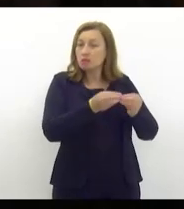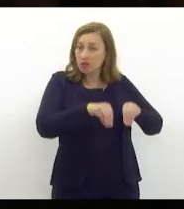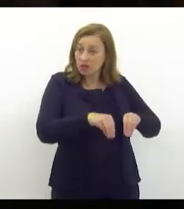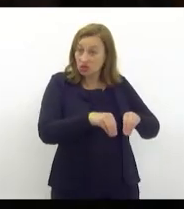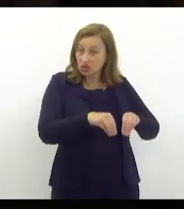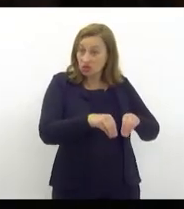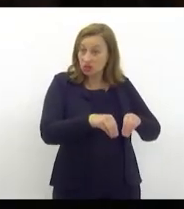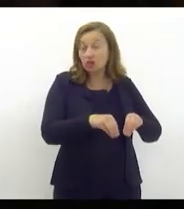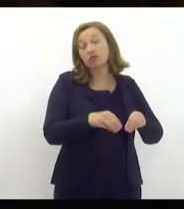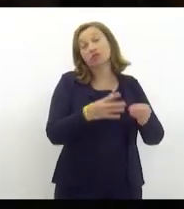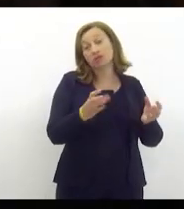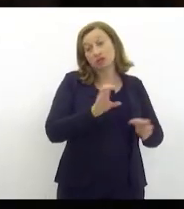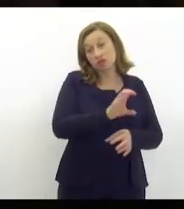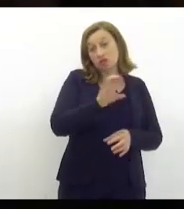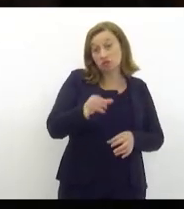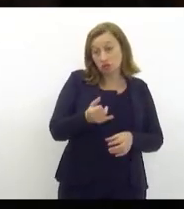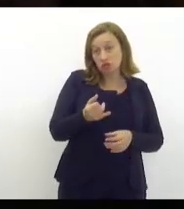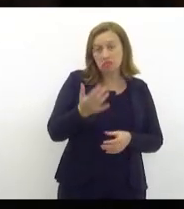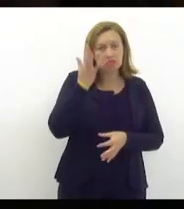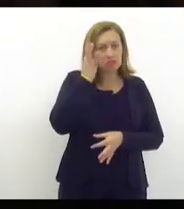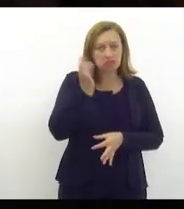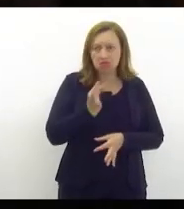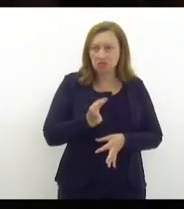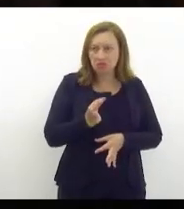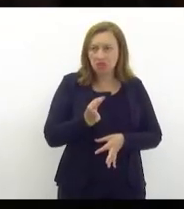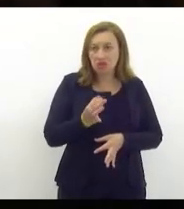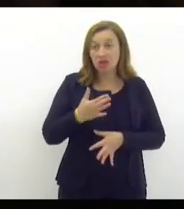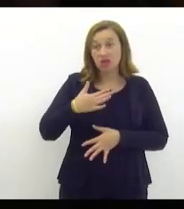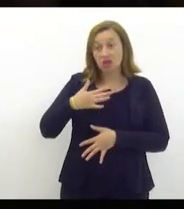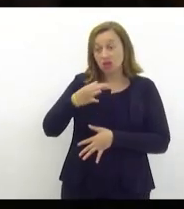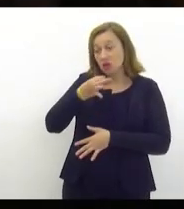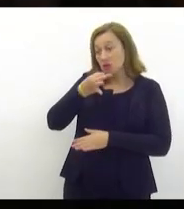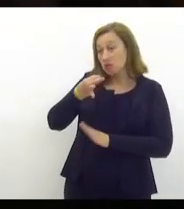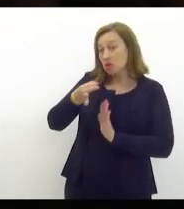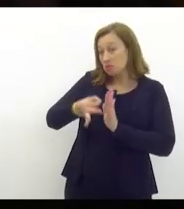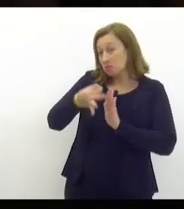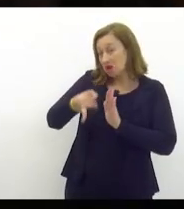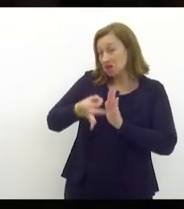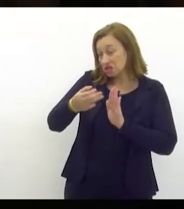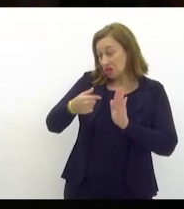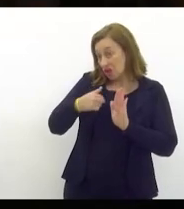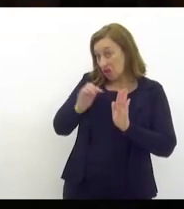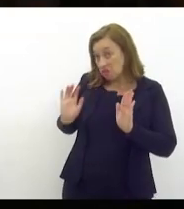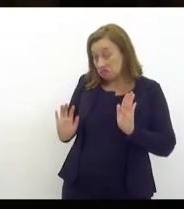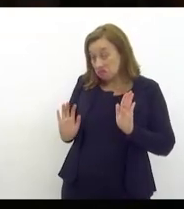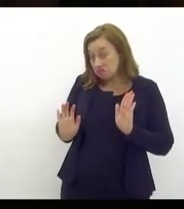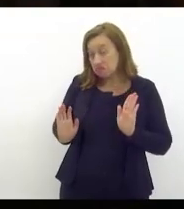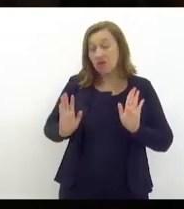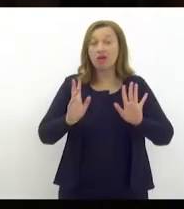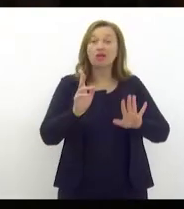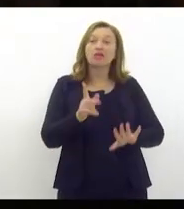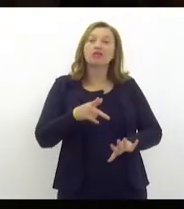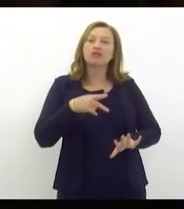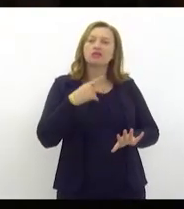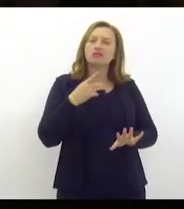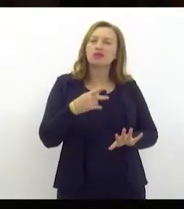emenda da CCJ, e eu não sabia que eu ia ser o parecerista, é revogando